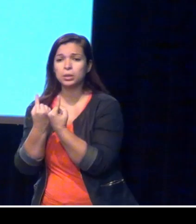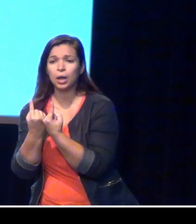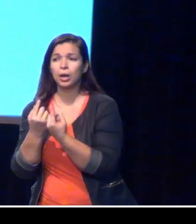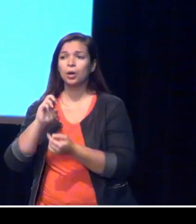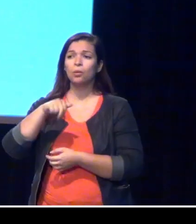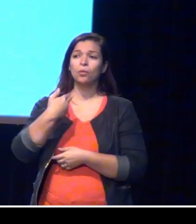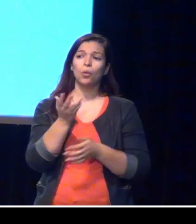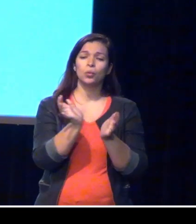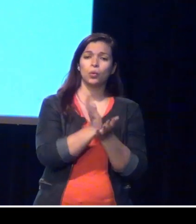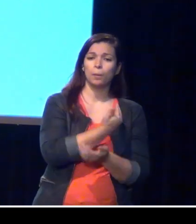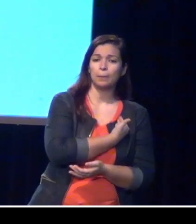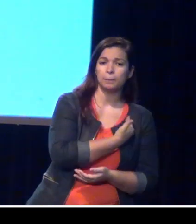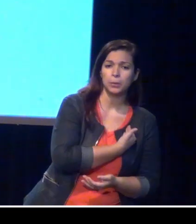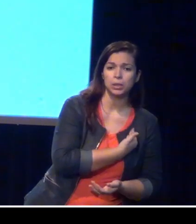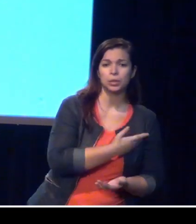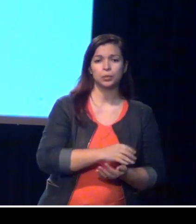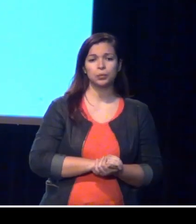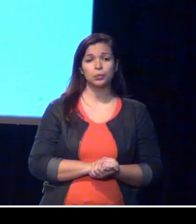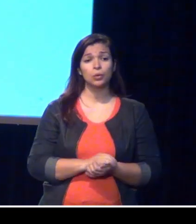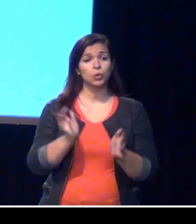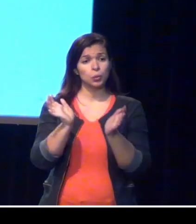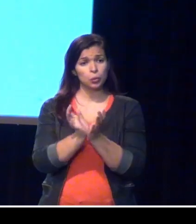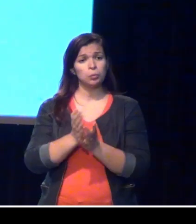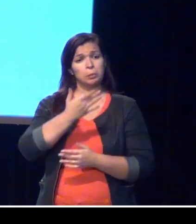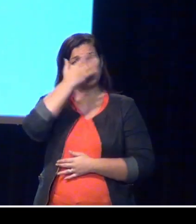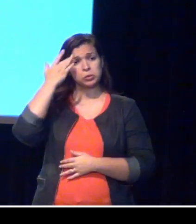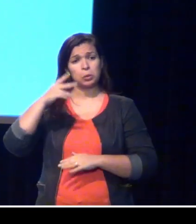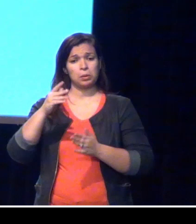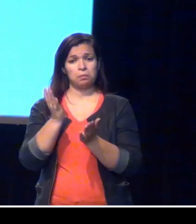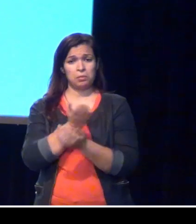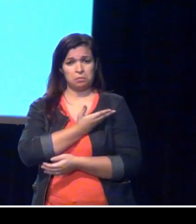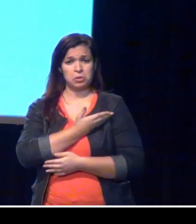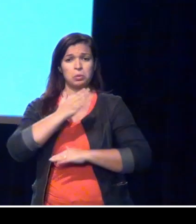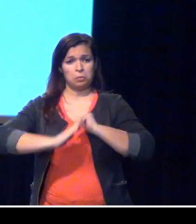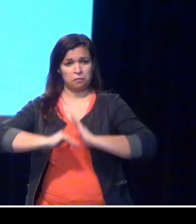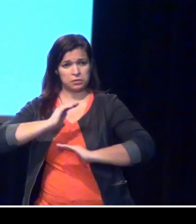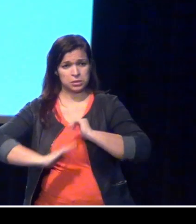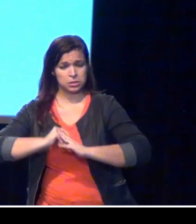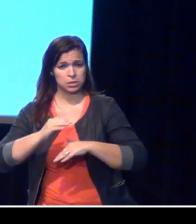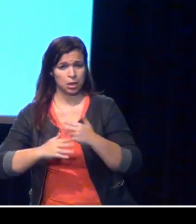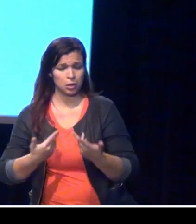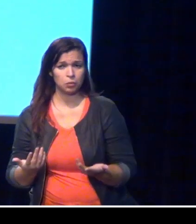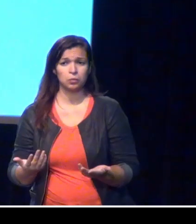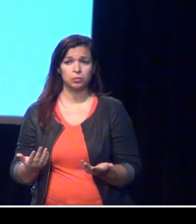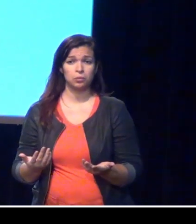de amigos, dos nossos grupos de colegas de profissão, né?